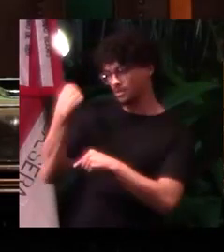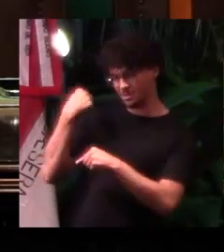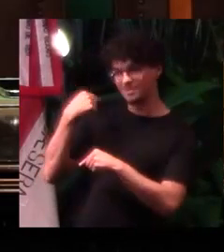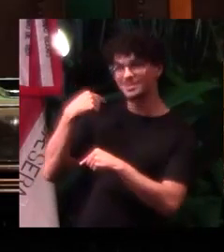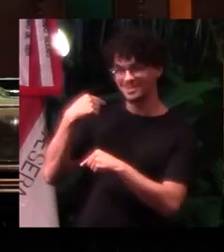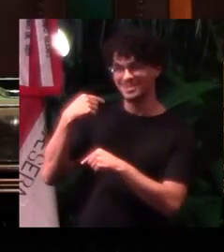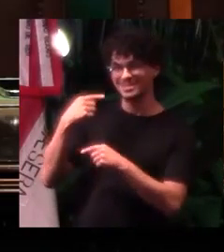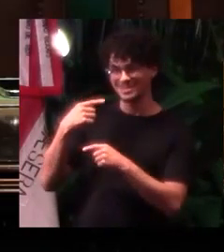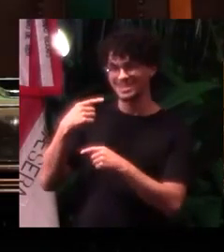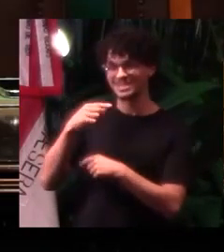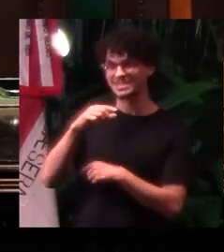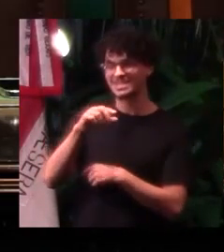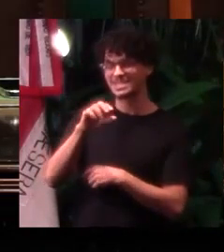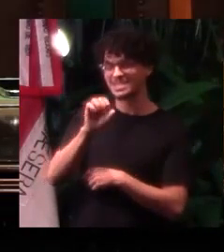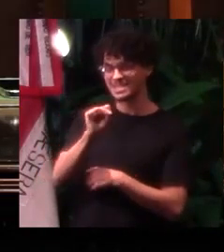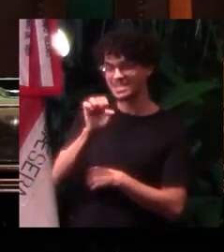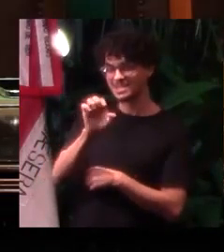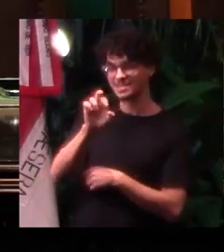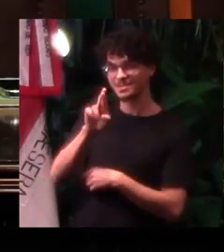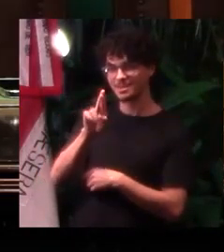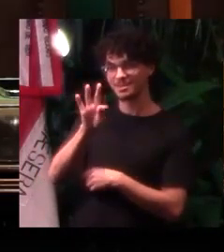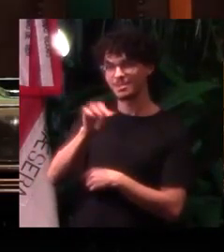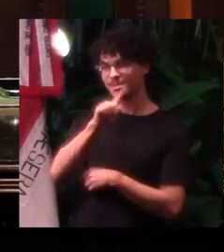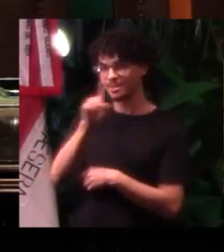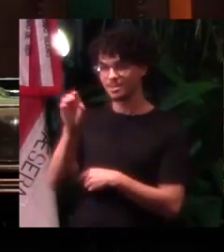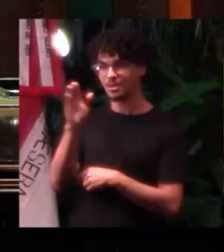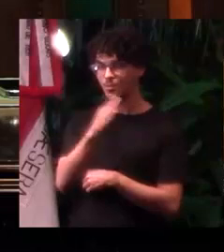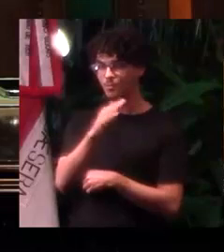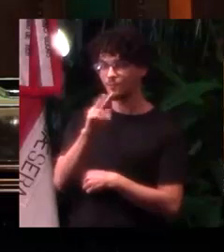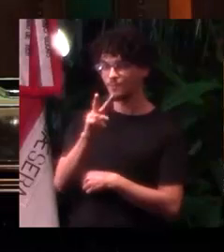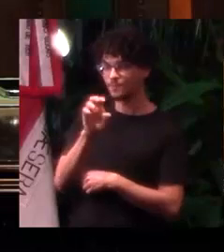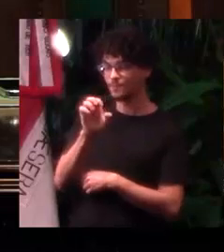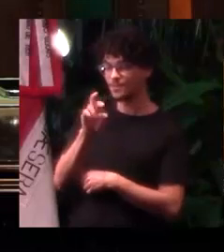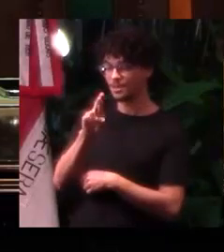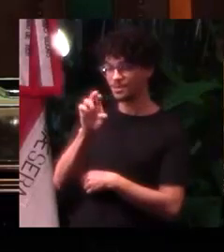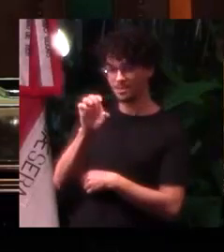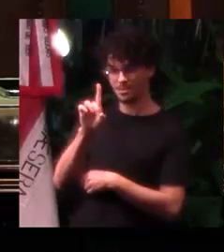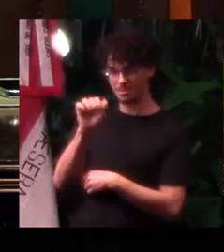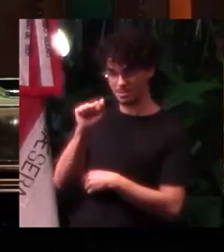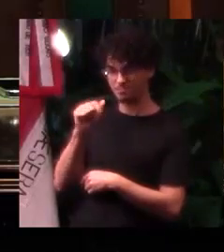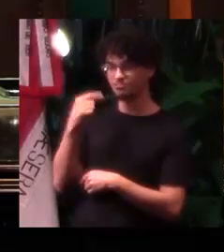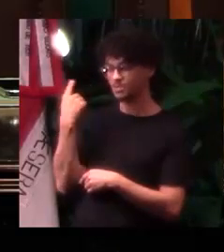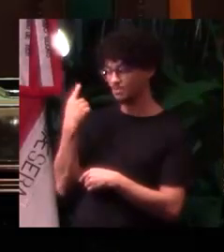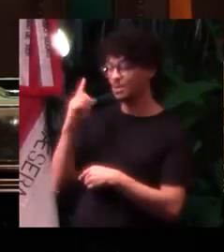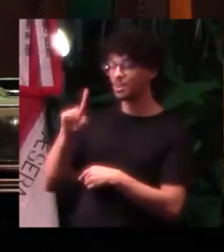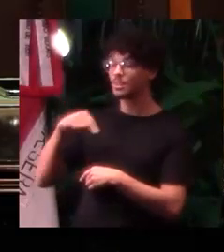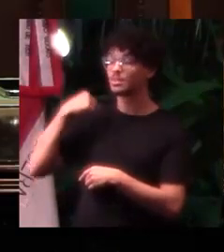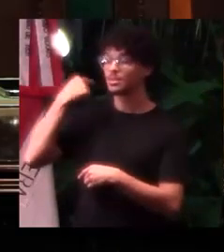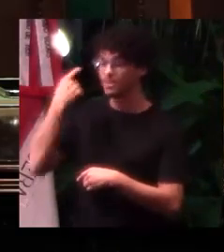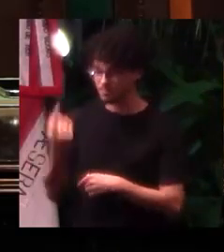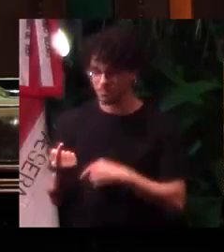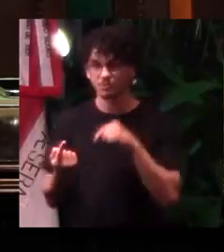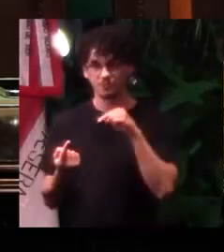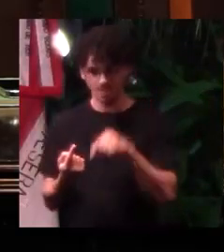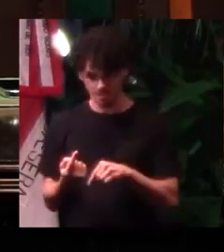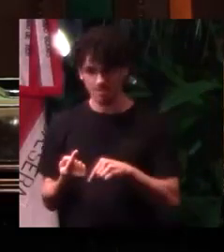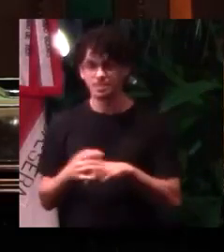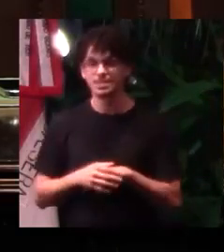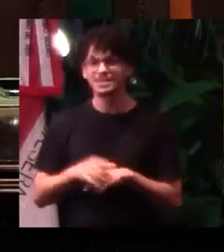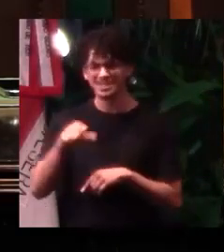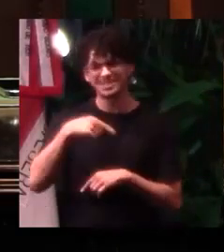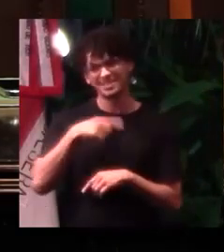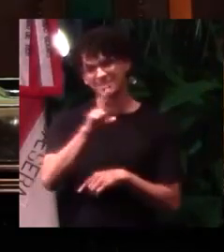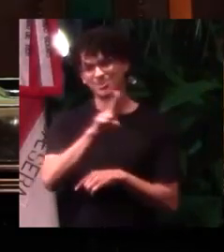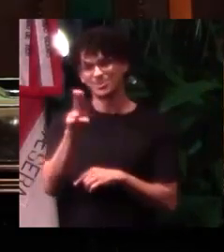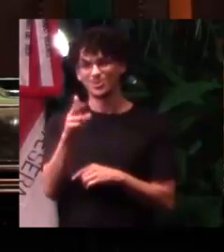Veredas, né, que é de 56. Então, assim, E tem um nome curioso, que é